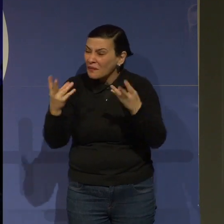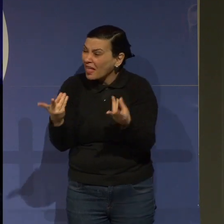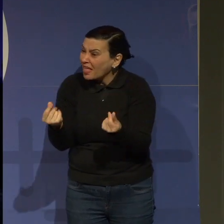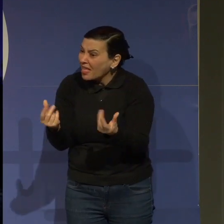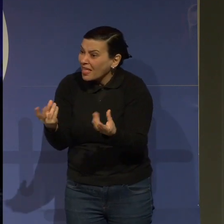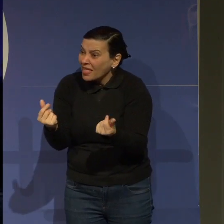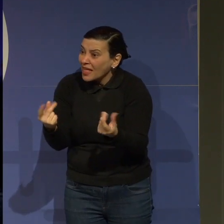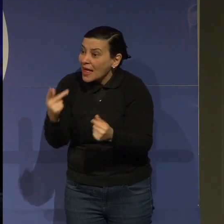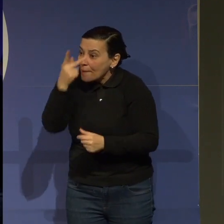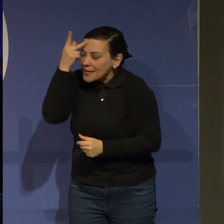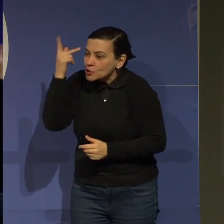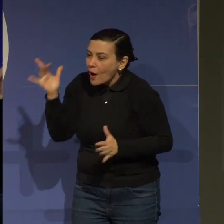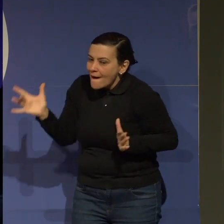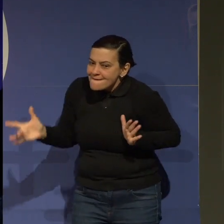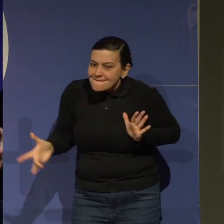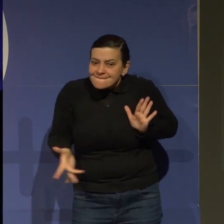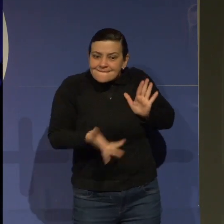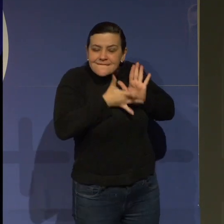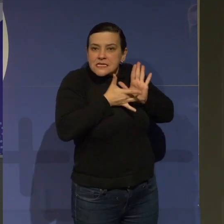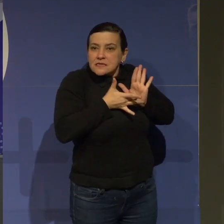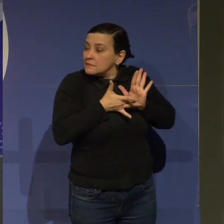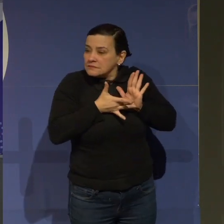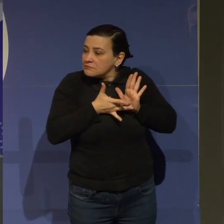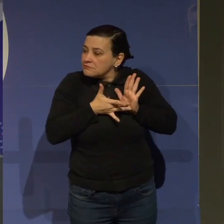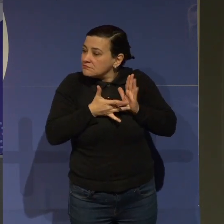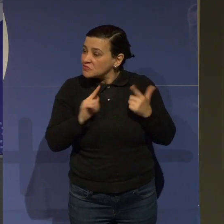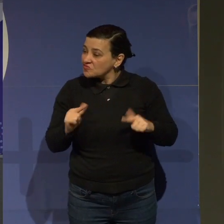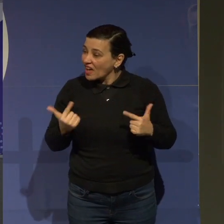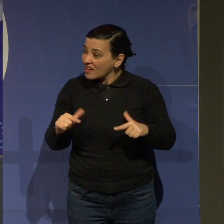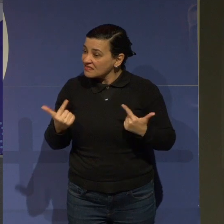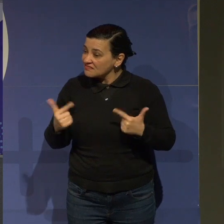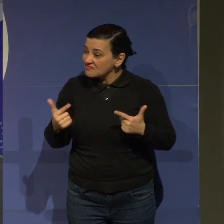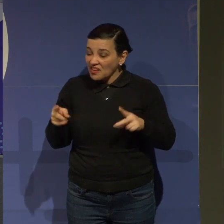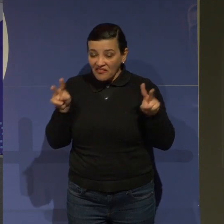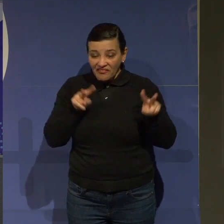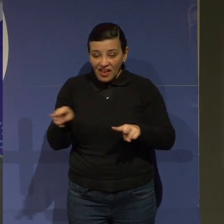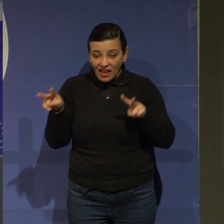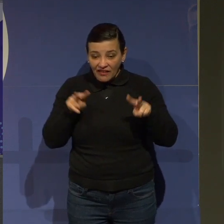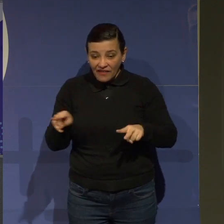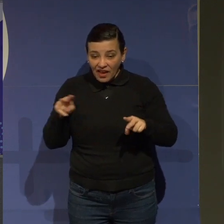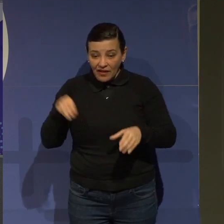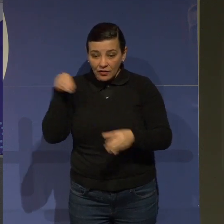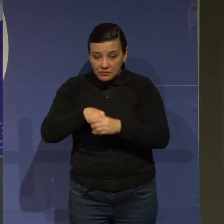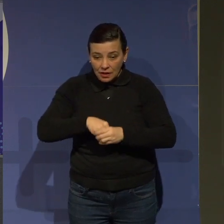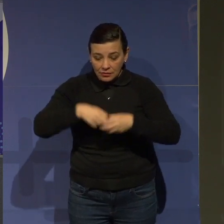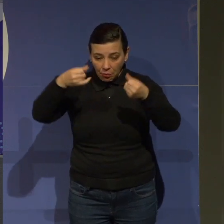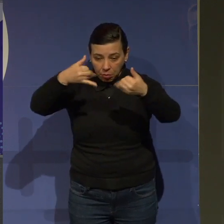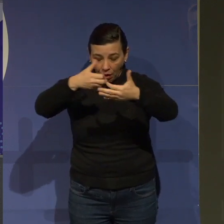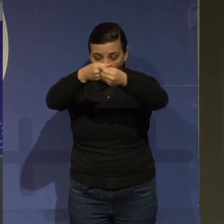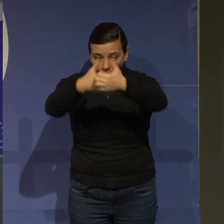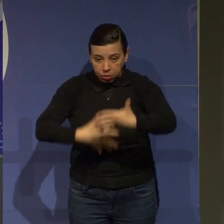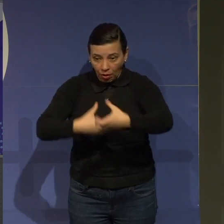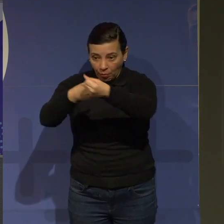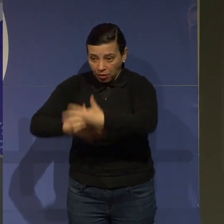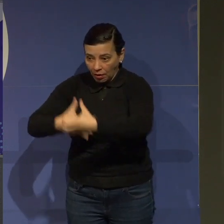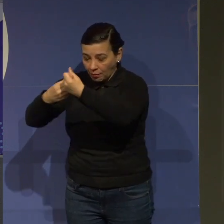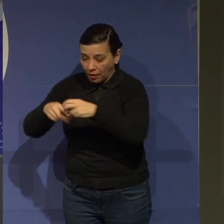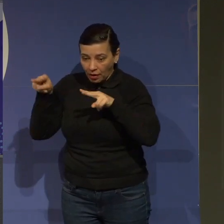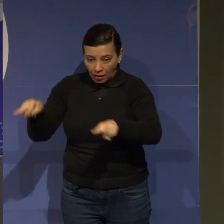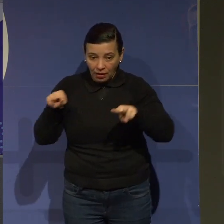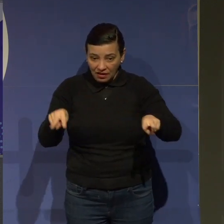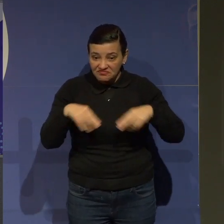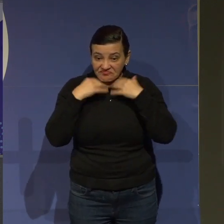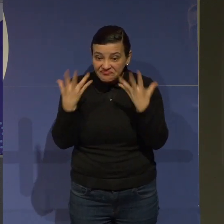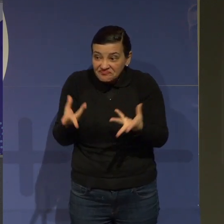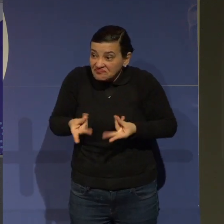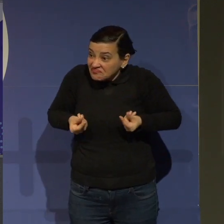têm 24 horas, não aumentou o nosso tempo, e tem um mar de conteúdo por aí. Então, a gente trazer o áudio